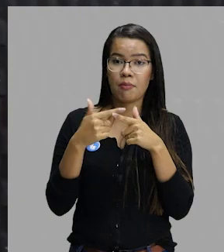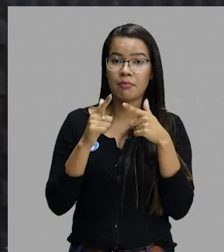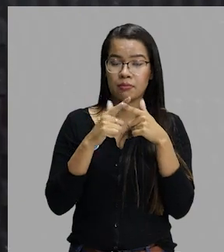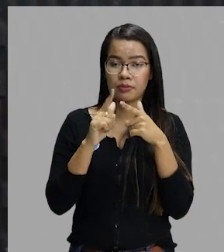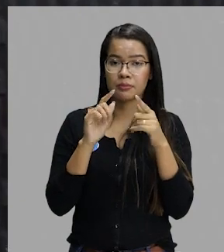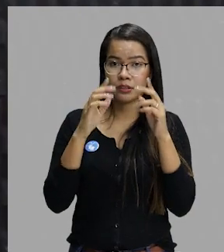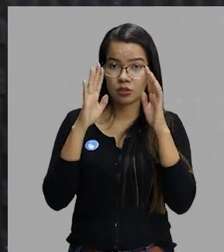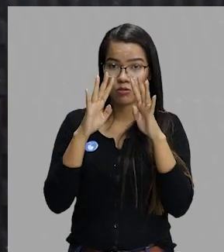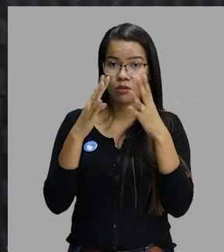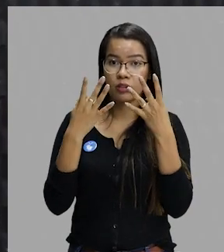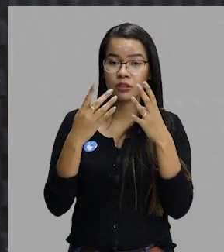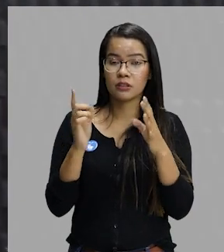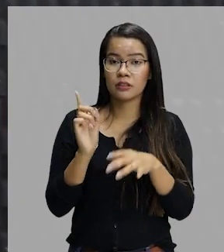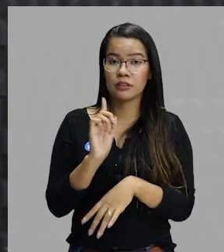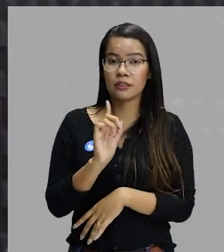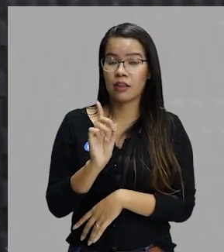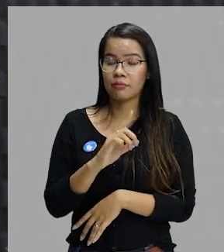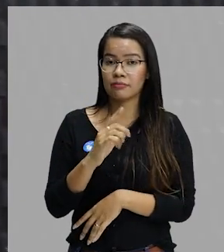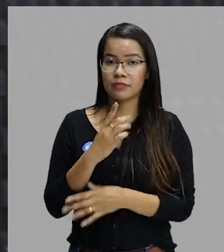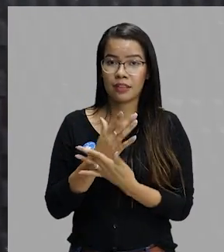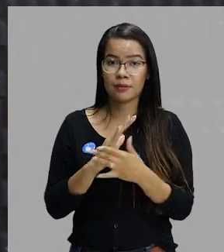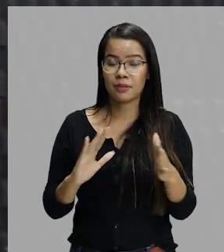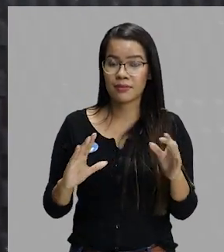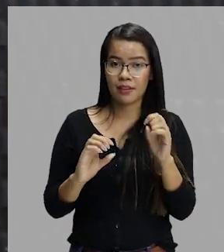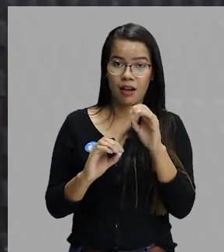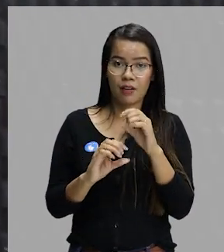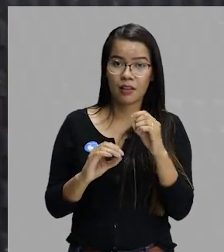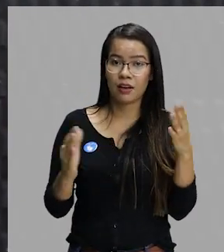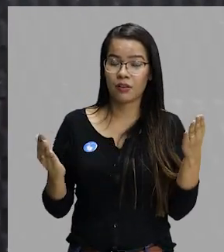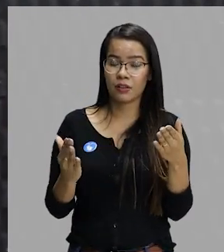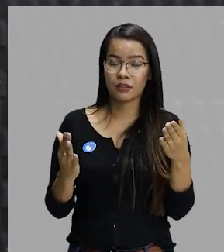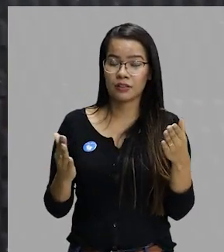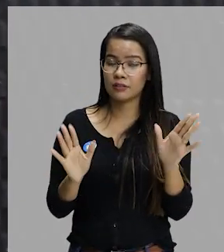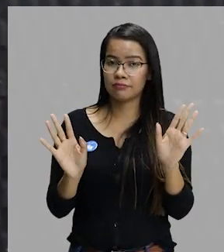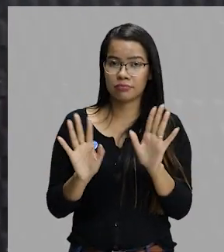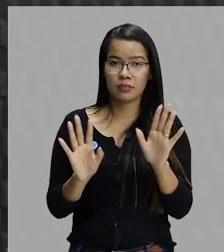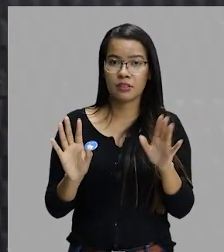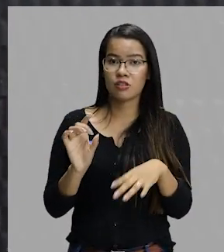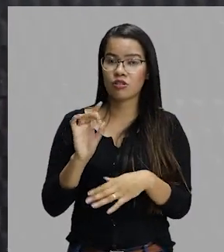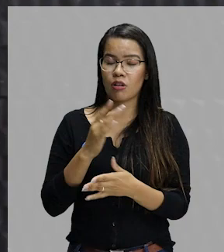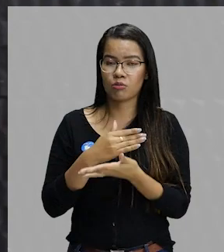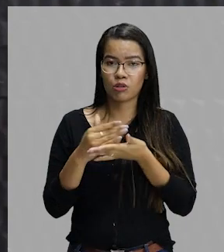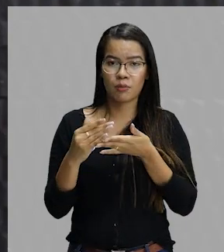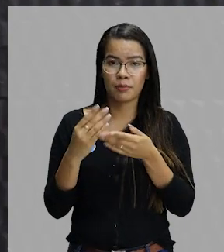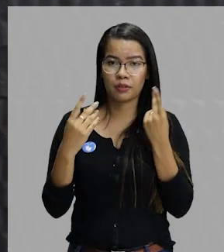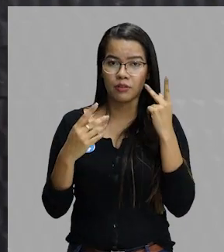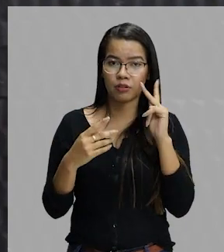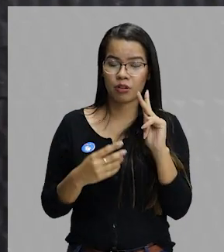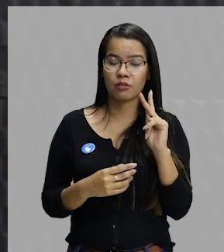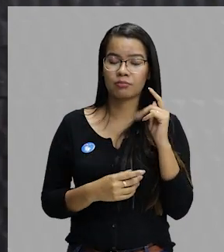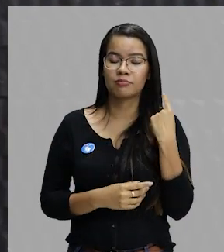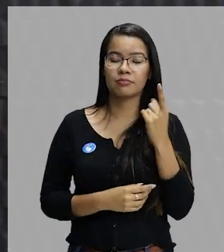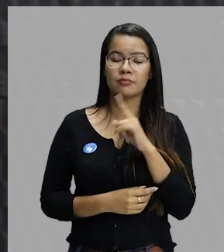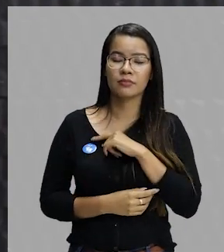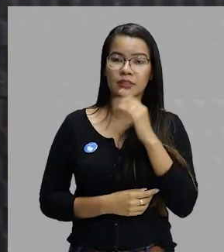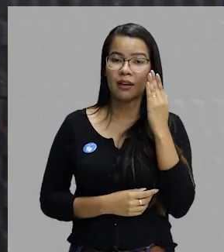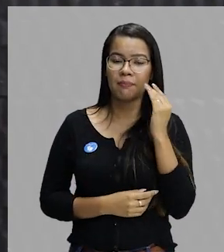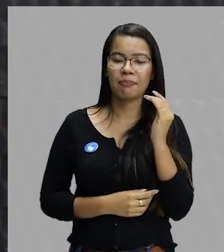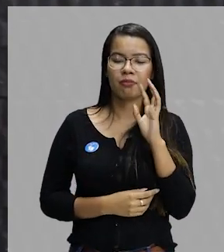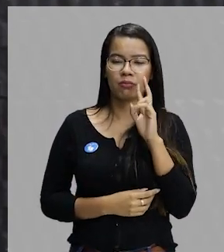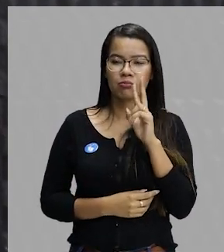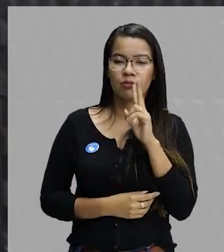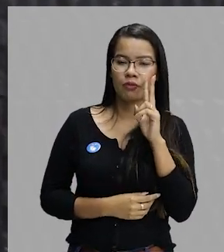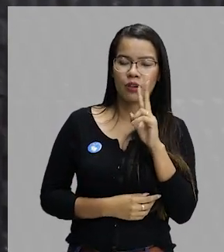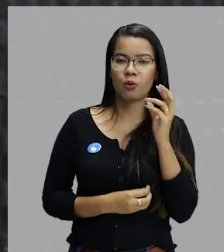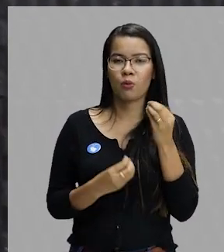grau. Tá? A gente não termina a aula de função do primeiro grau, não. Aqui é a aula inicial, só para a gente reconhecer, ver o gráfico, ver essa questão de